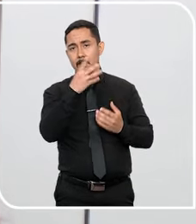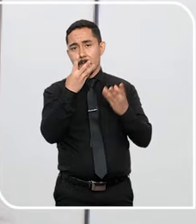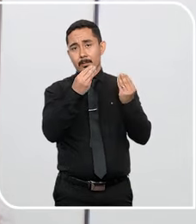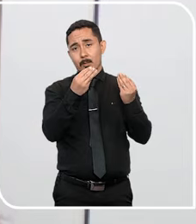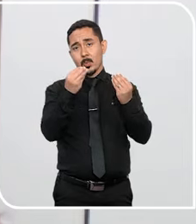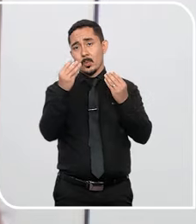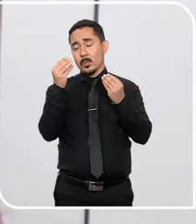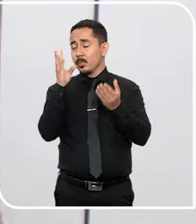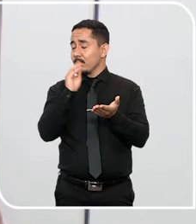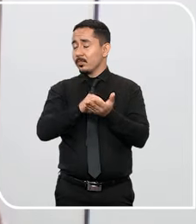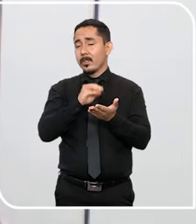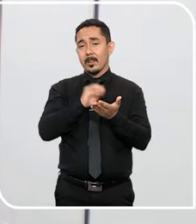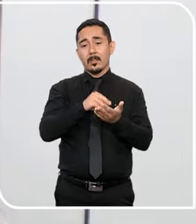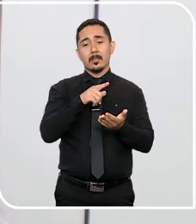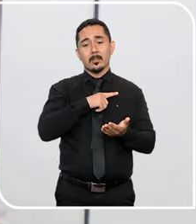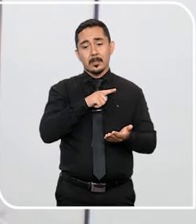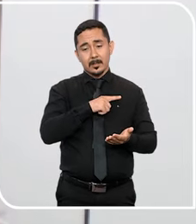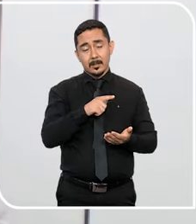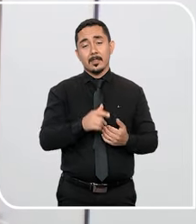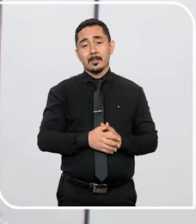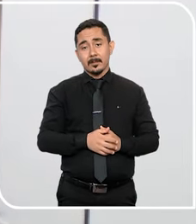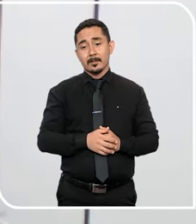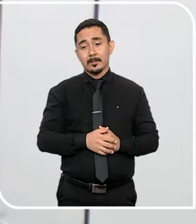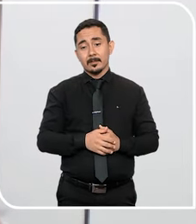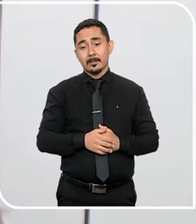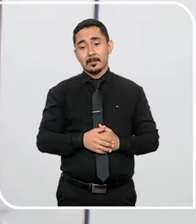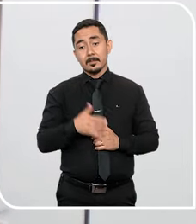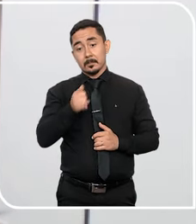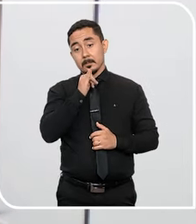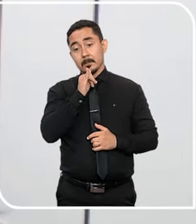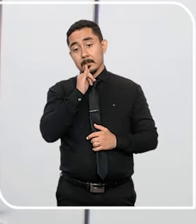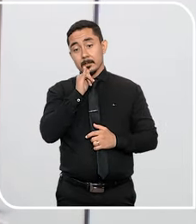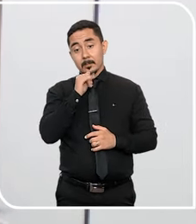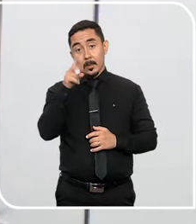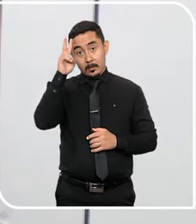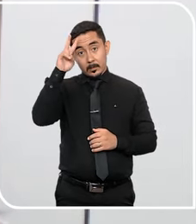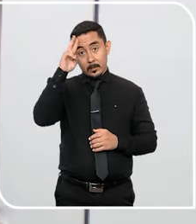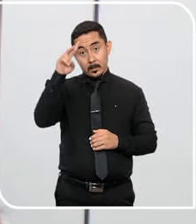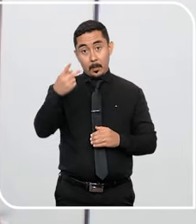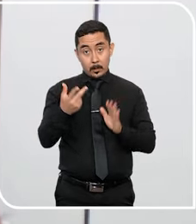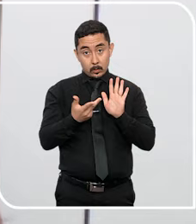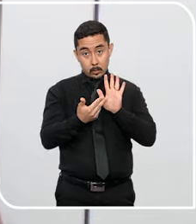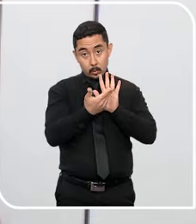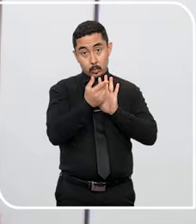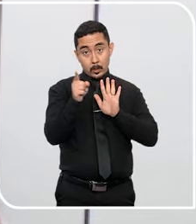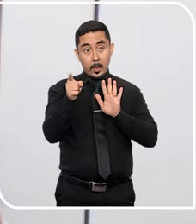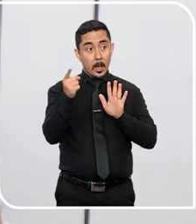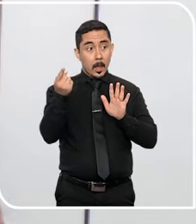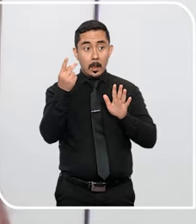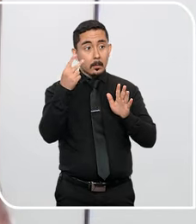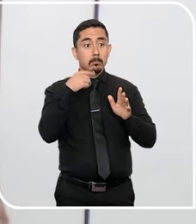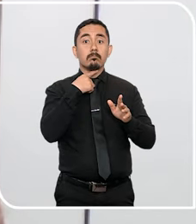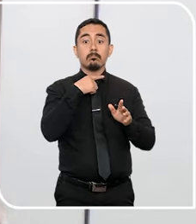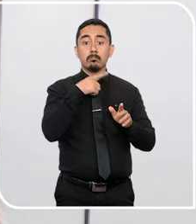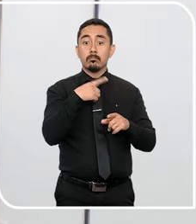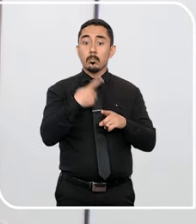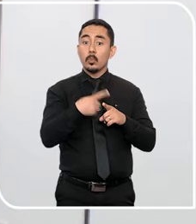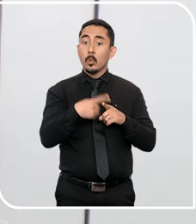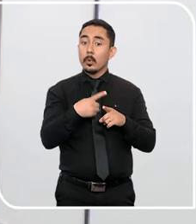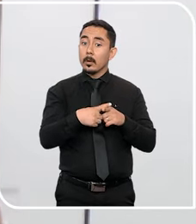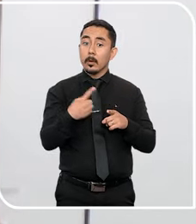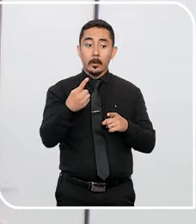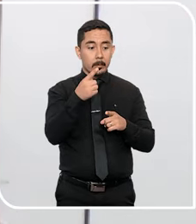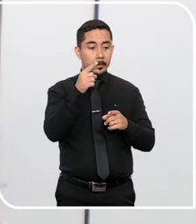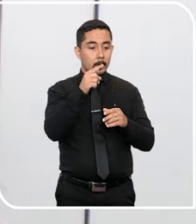da Natália muita coisa né Nati que assim eu lembro que nas cirurgias a Natália não conseguia assistir a